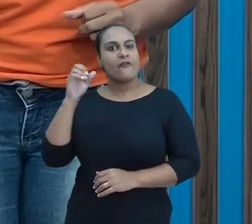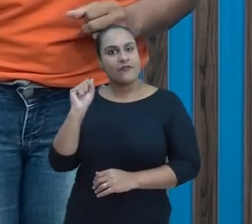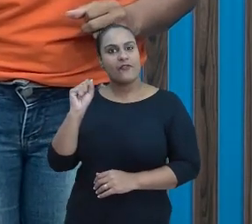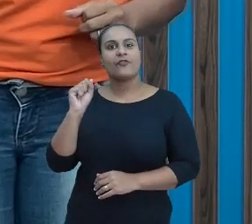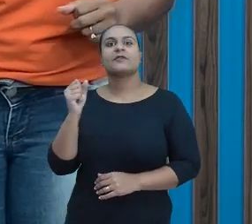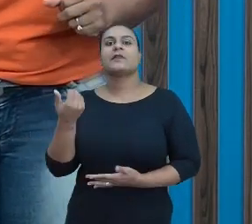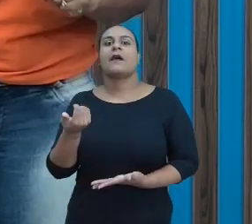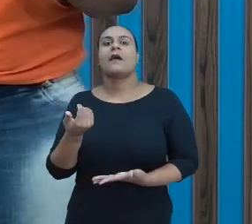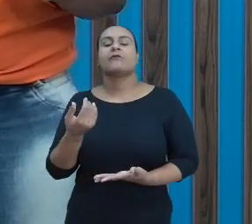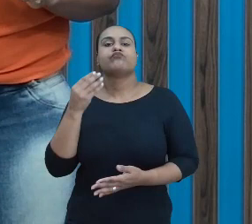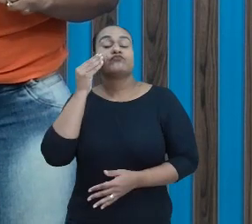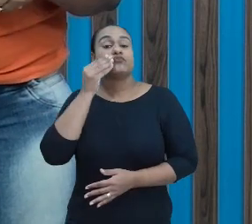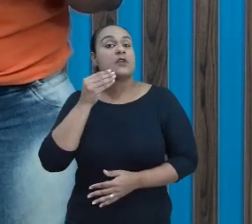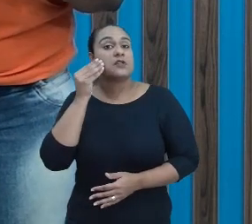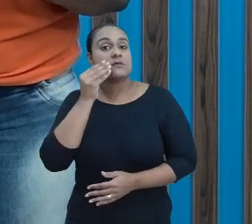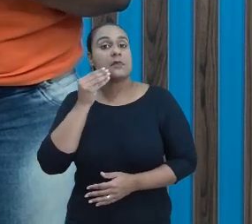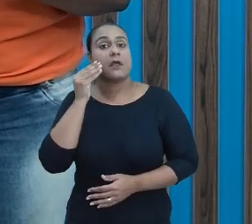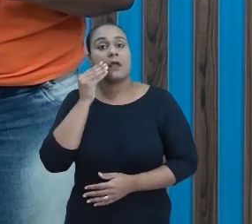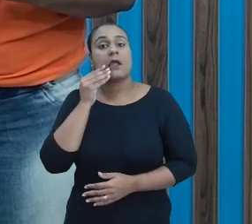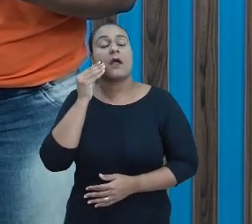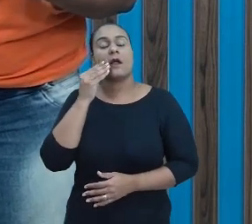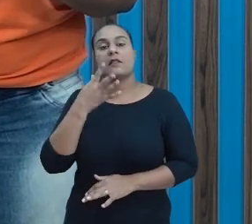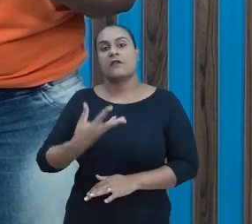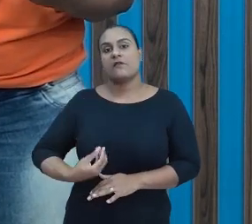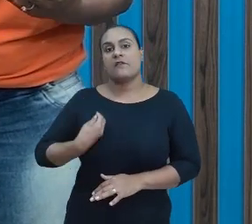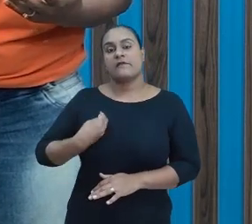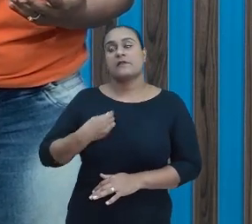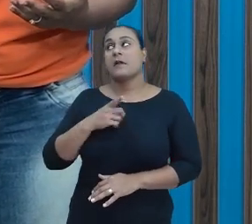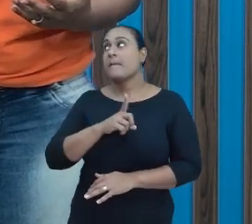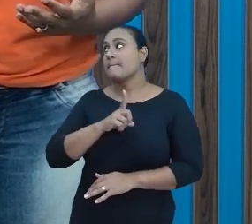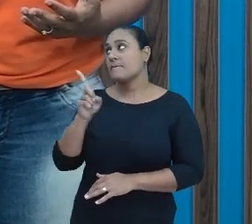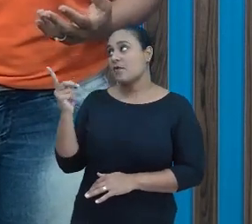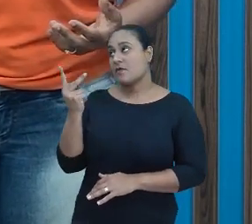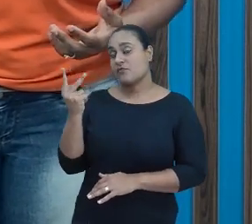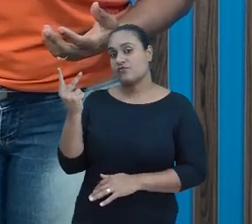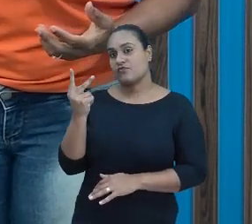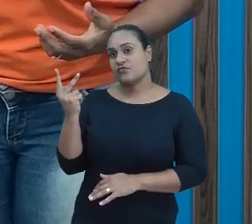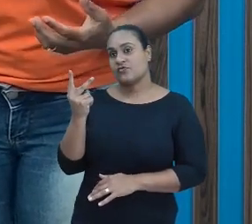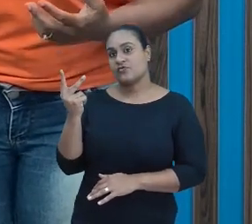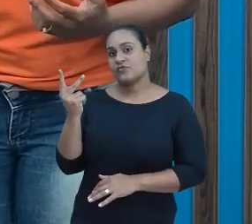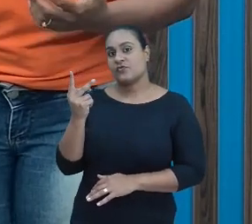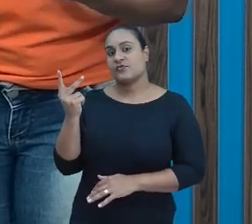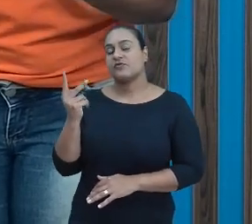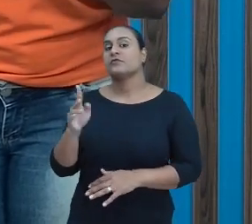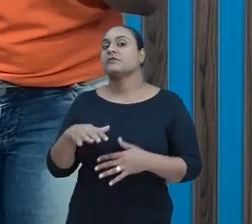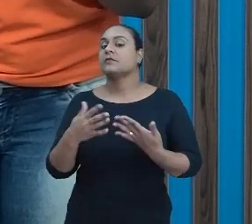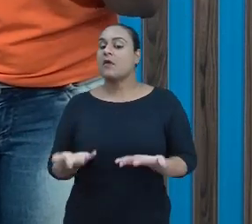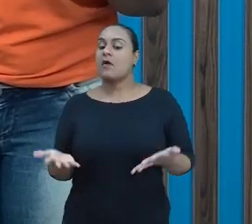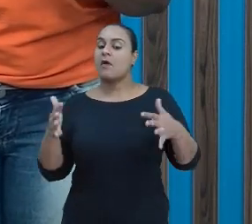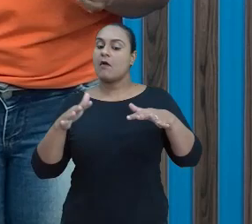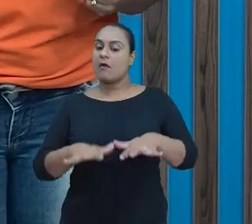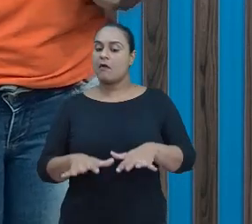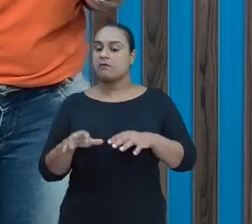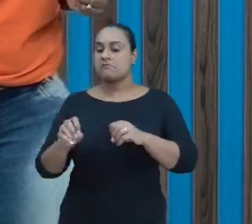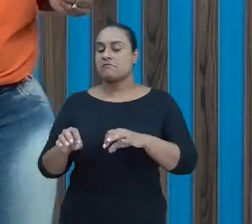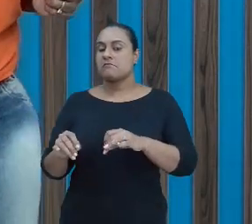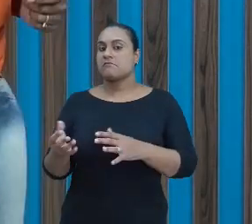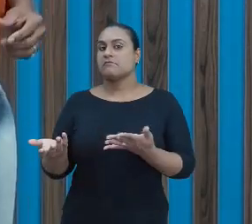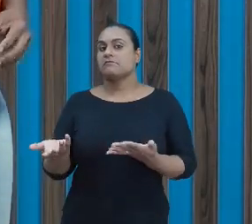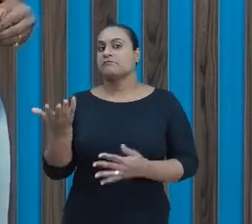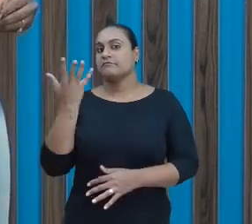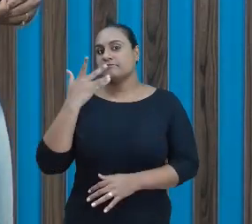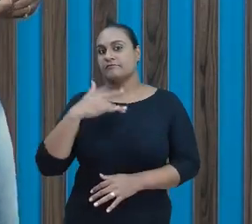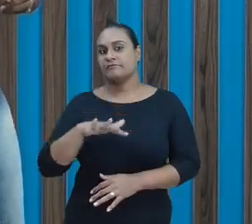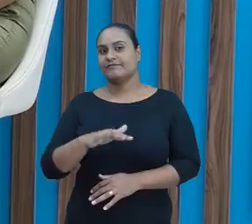relato de experiência que foi vivenciado por elas com a inclusão na educação infantil.